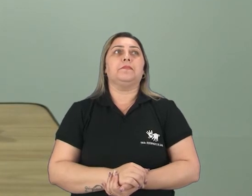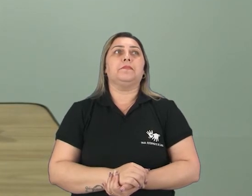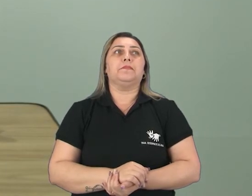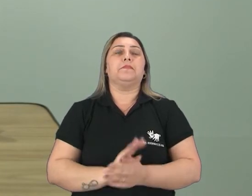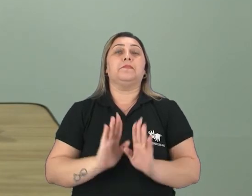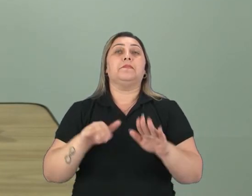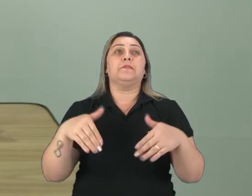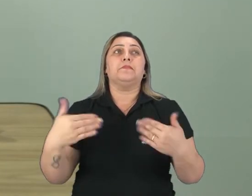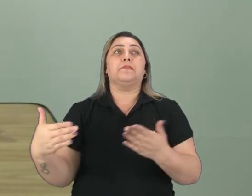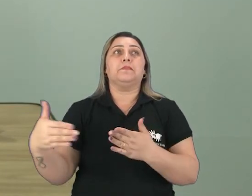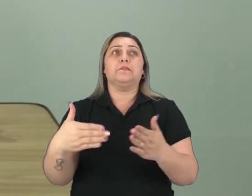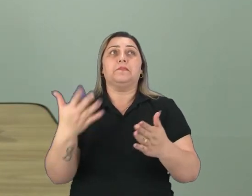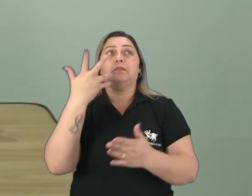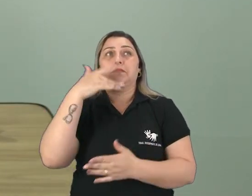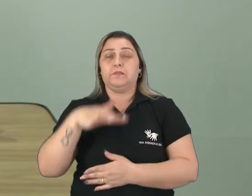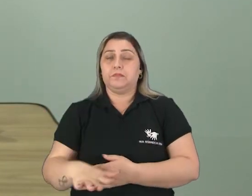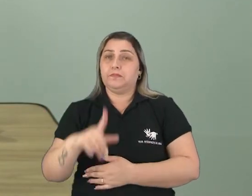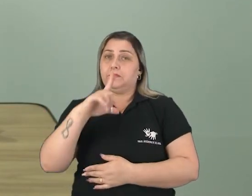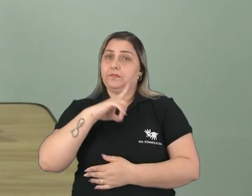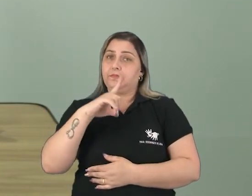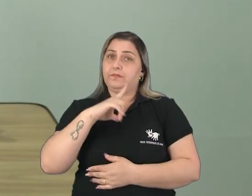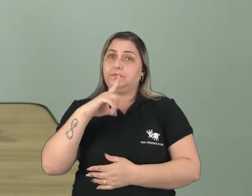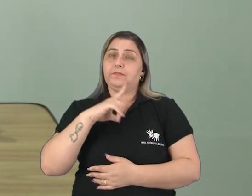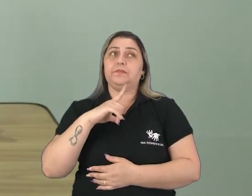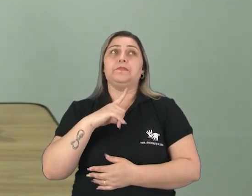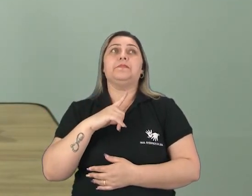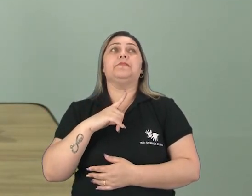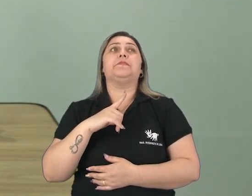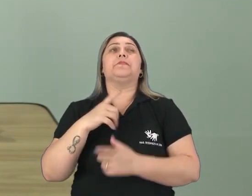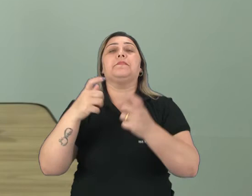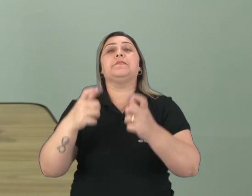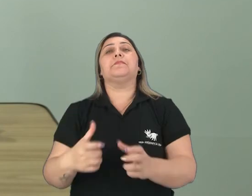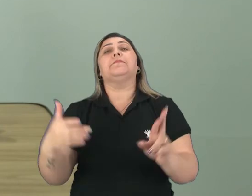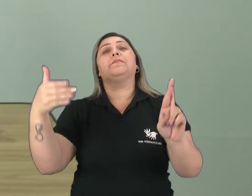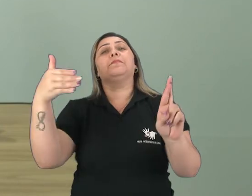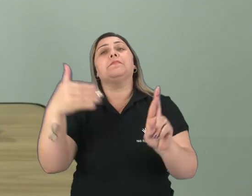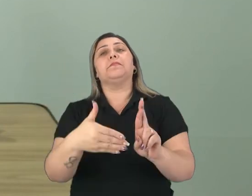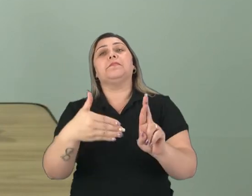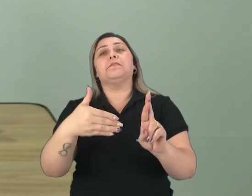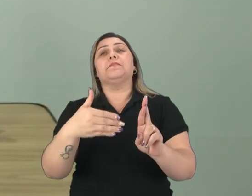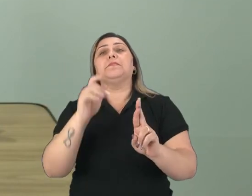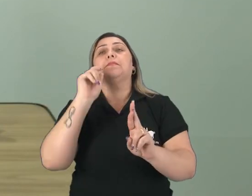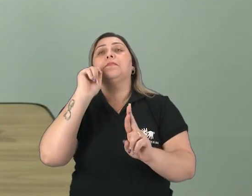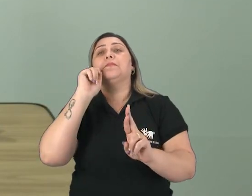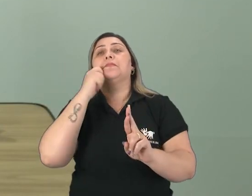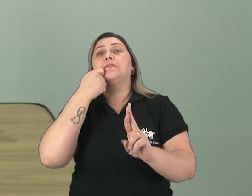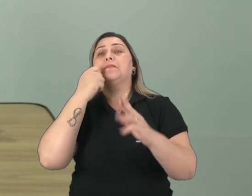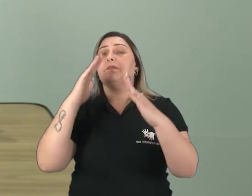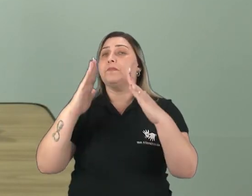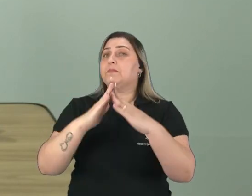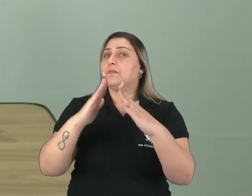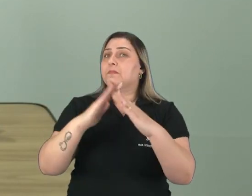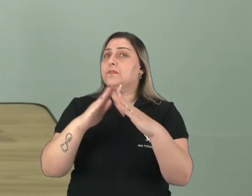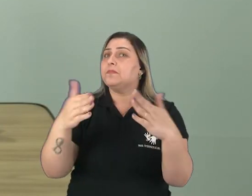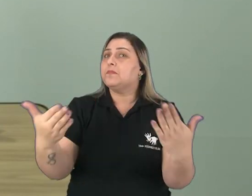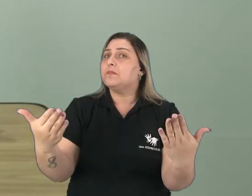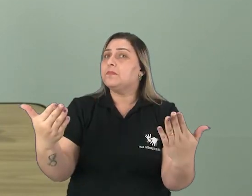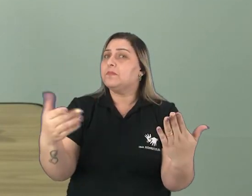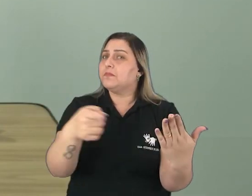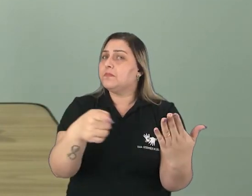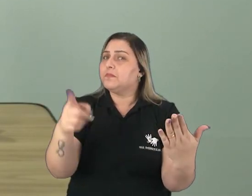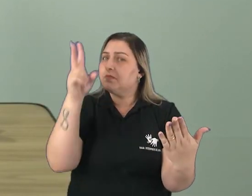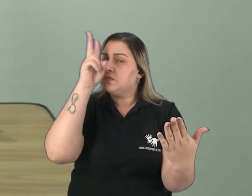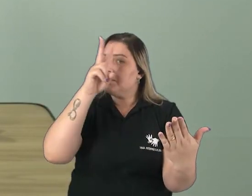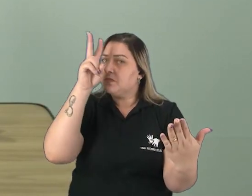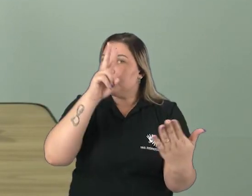Qual é o caminho, crianças, que tem como ponto de referência a padaria? Vocês